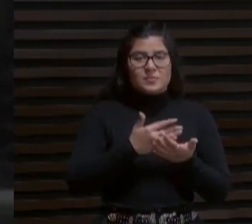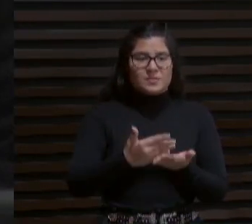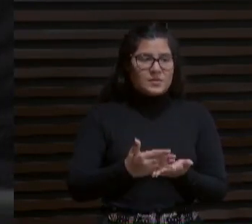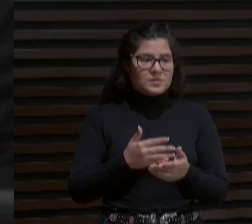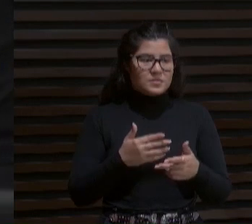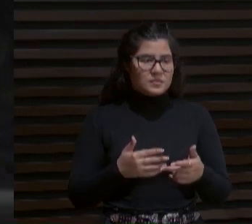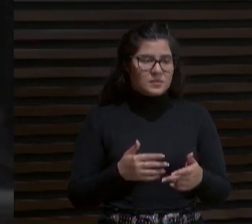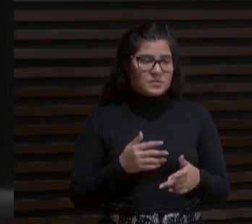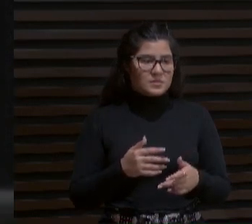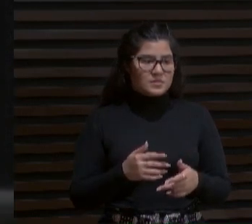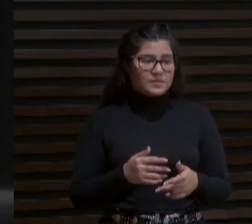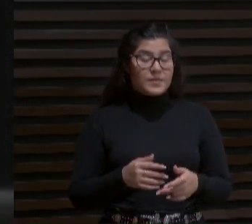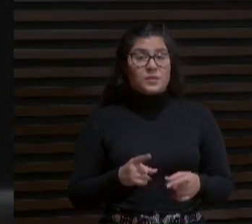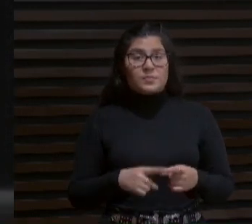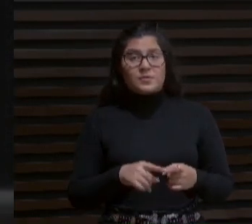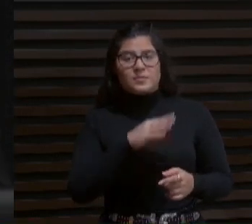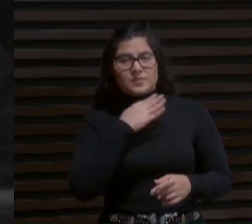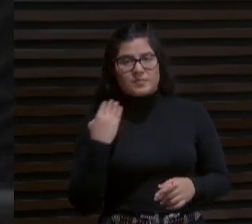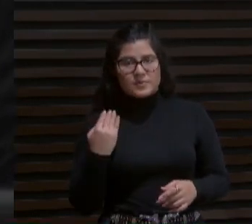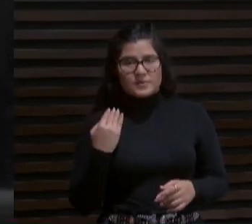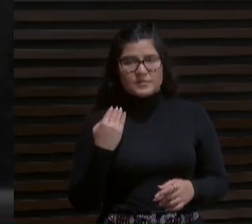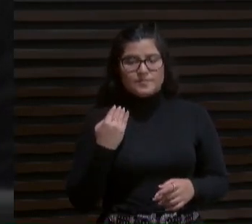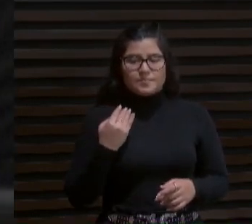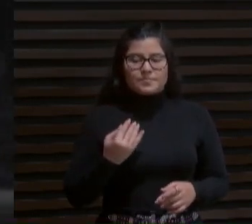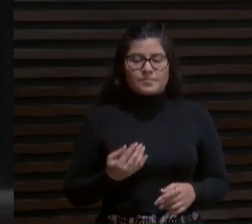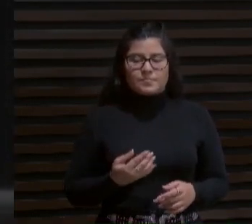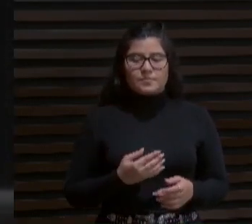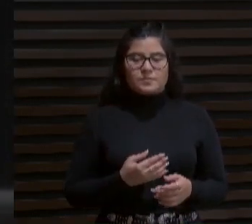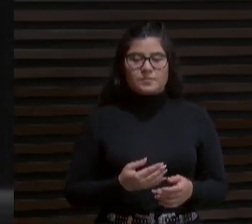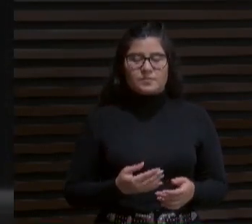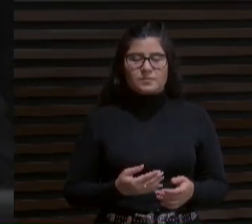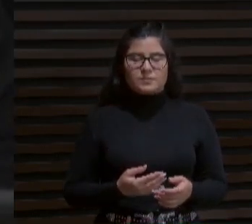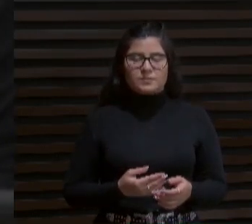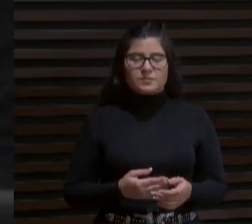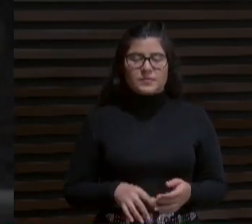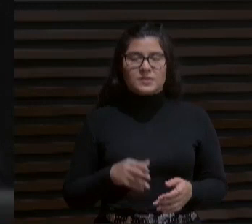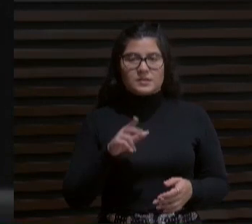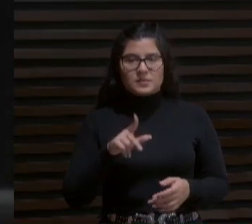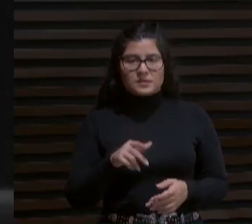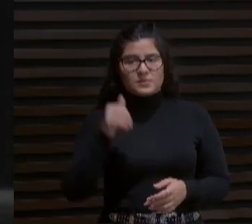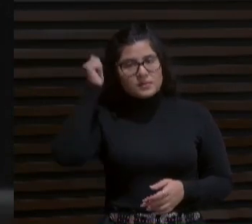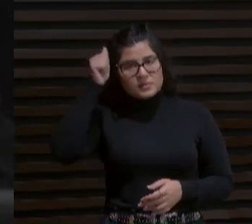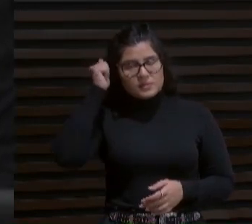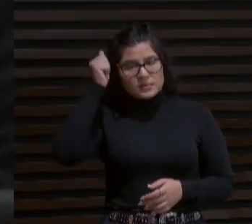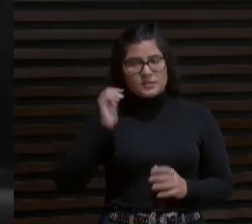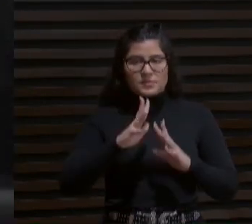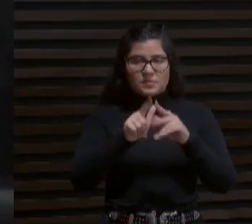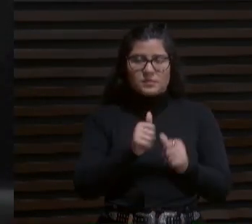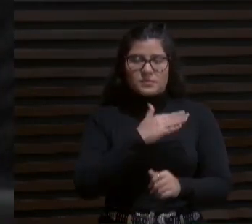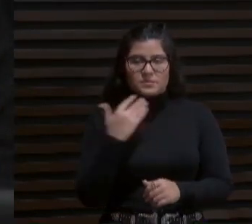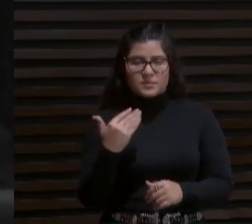que a morte veio por um homem, também por um homem veio a ressurreição dos mortos. Porque assim como em Adão todos morrem, assim também todos